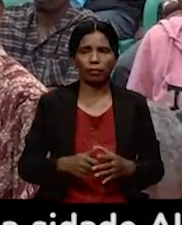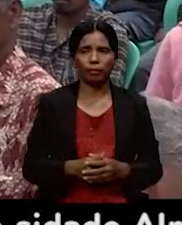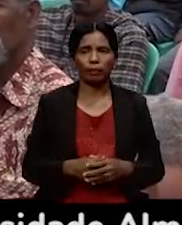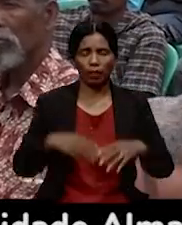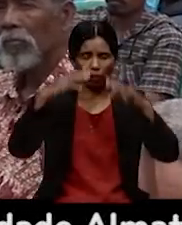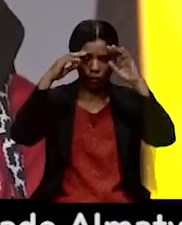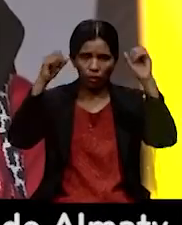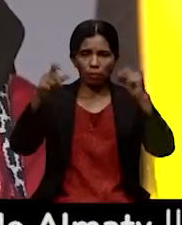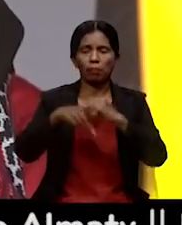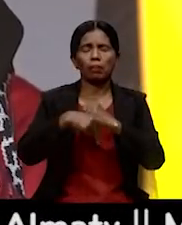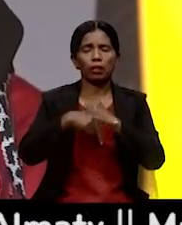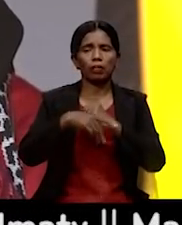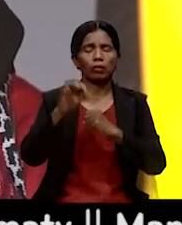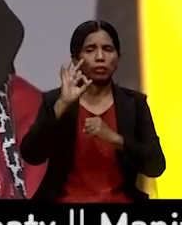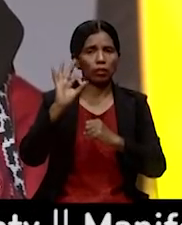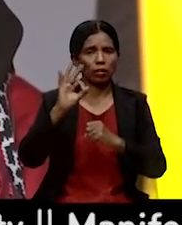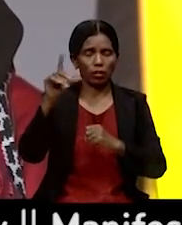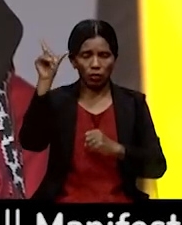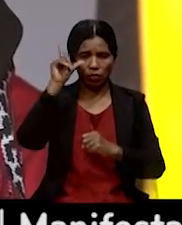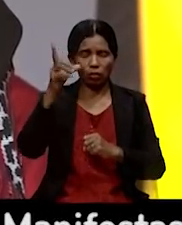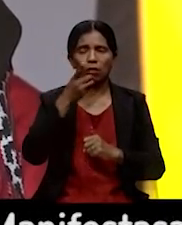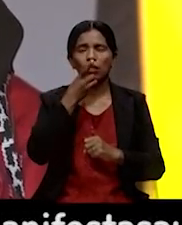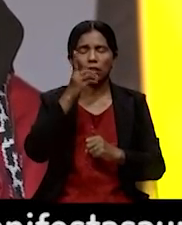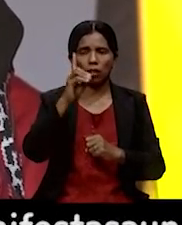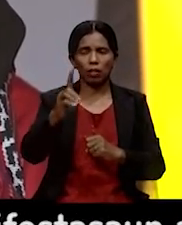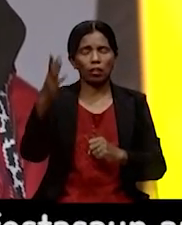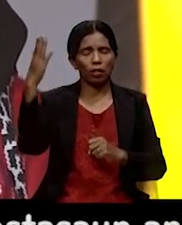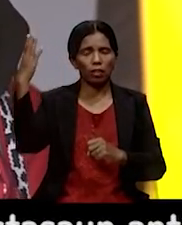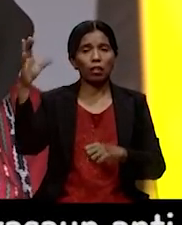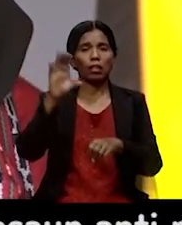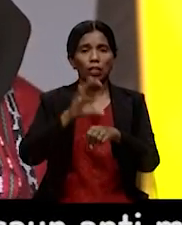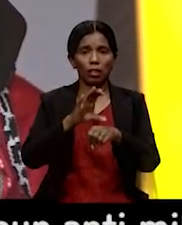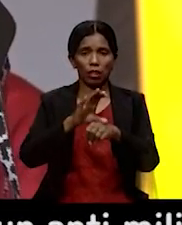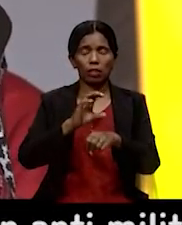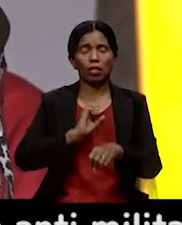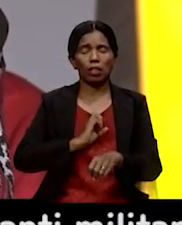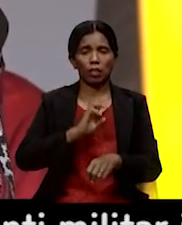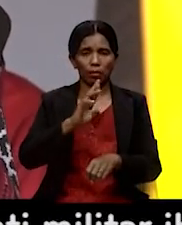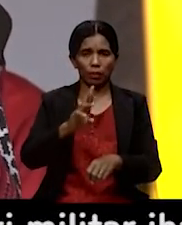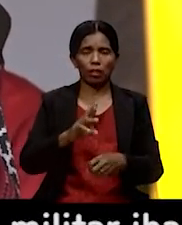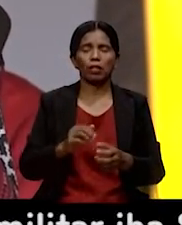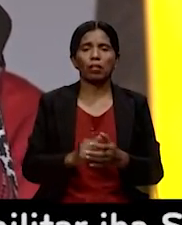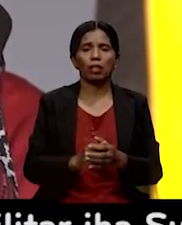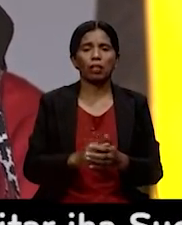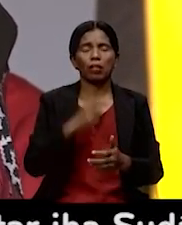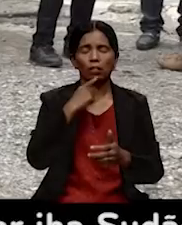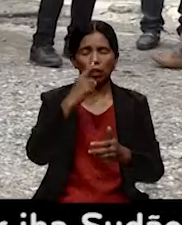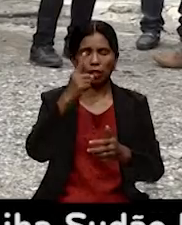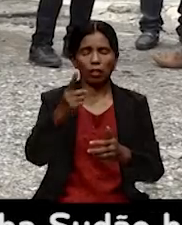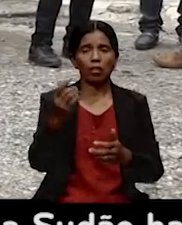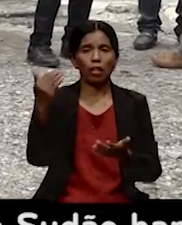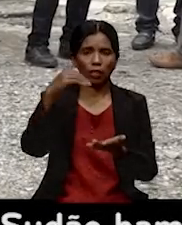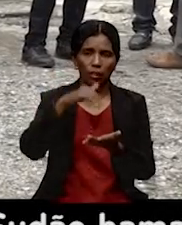Partido Fretilin, Francisco Guterres Luolo declara ona iha paróquia Imaculada Conceição, município Hermera, katak nia recandidataan